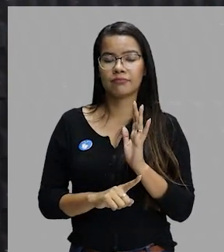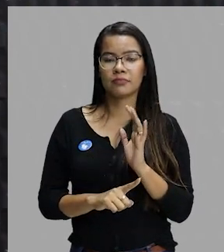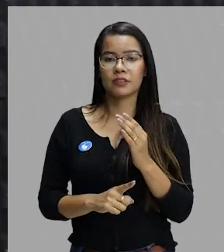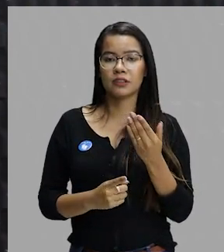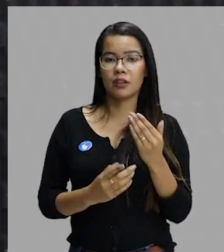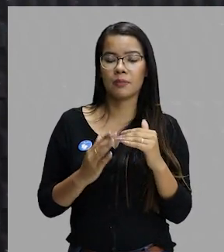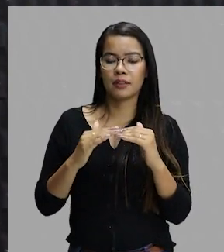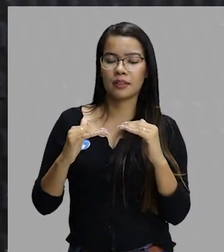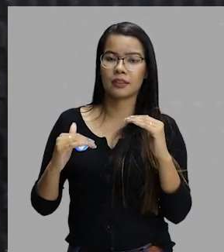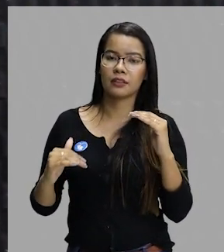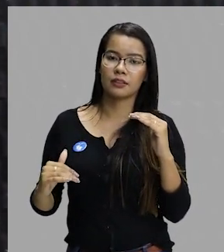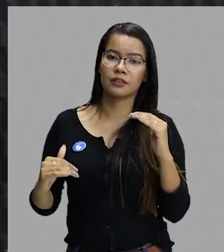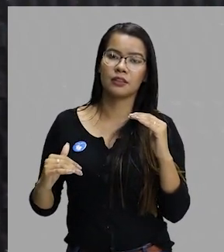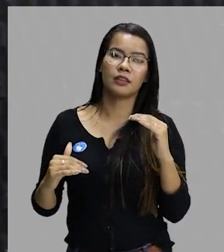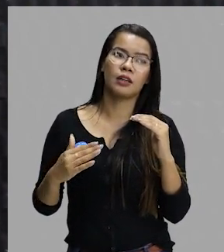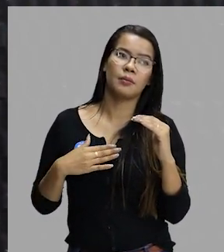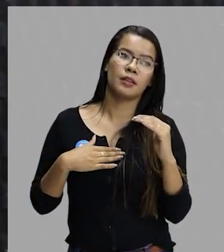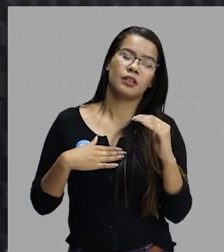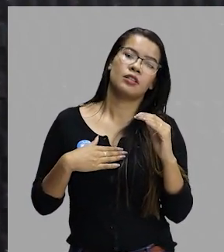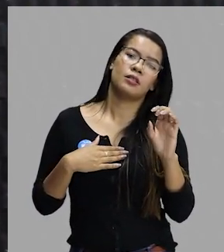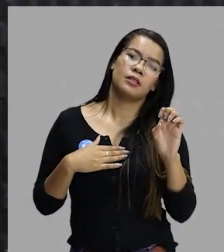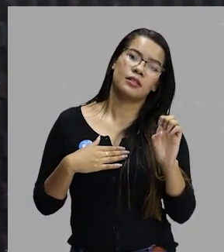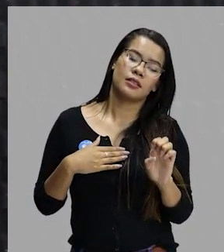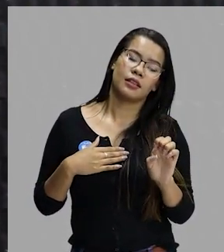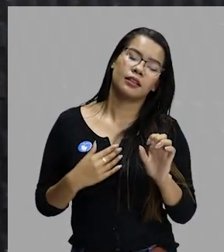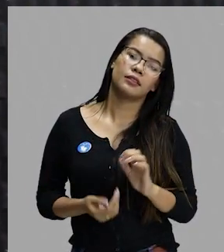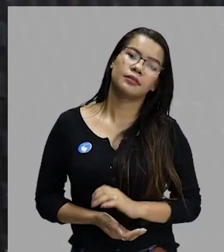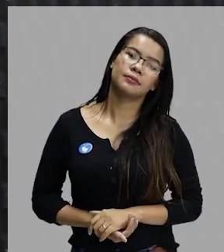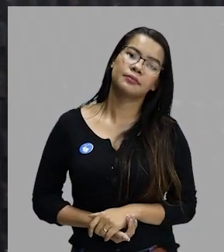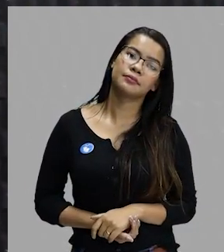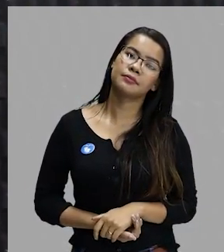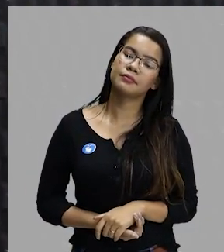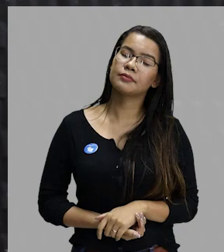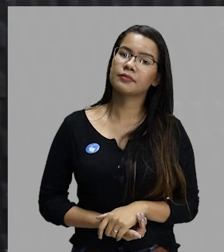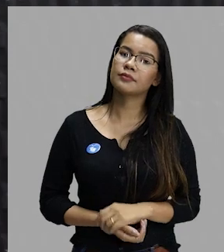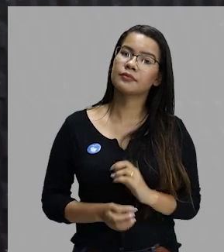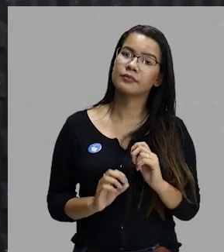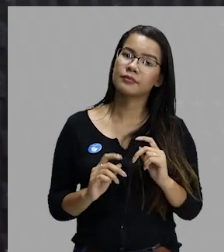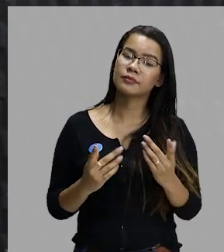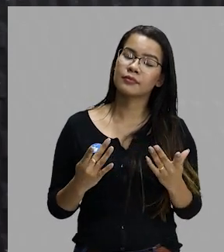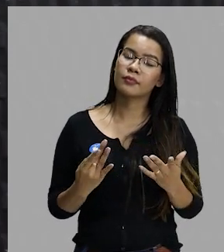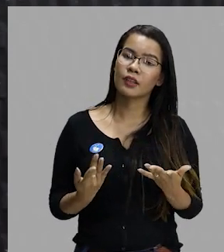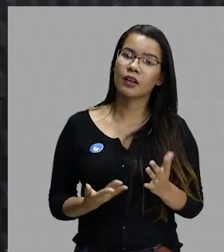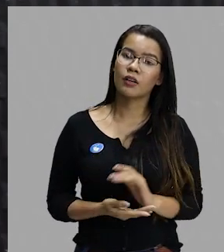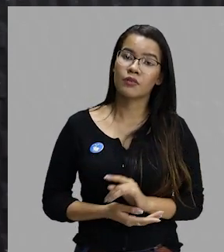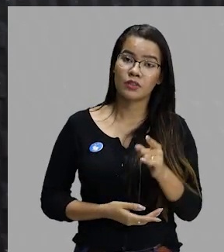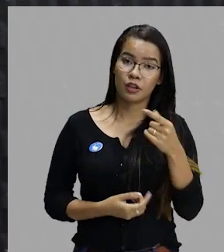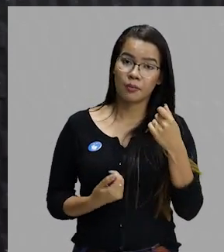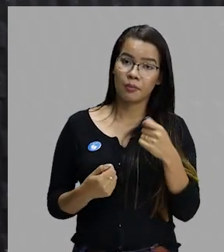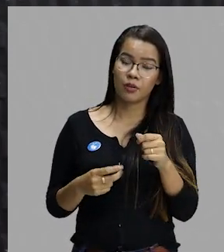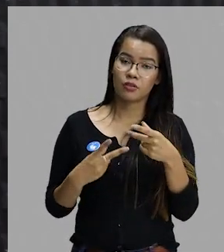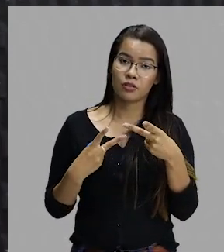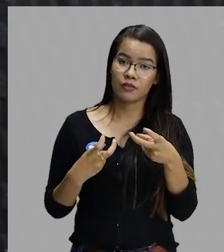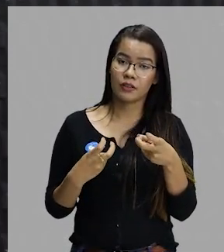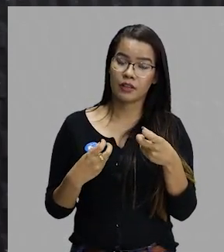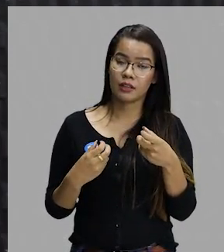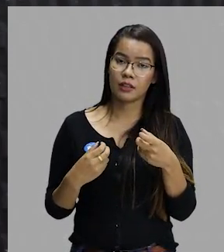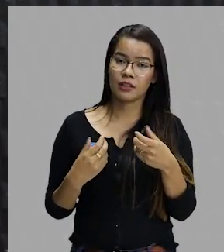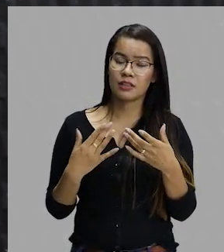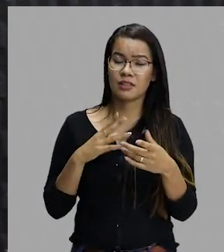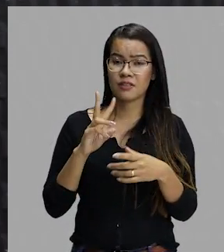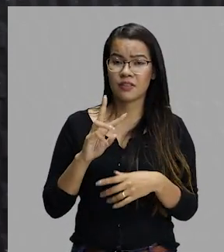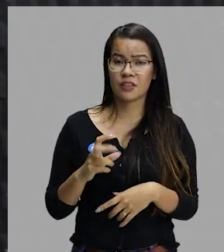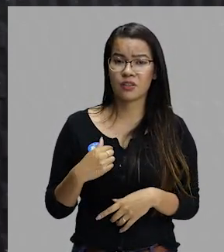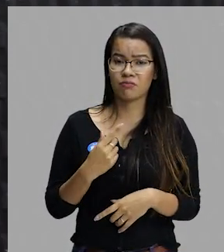é decrescente e a minha declividade é para a esquerda. Tá? Então dá para você identificar, e às vezes a gente mata questões do Enem